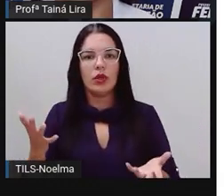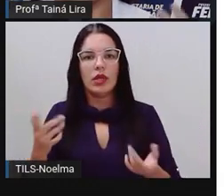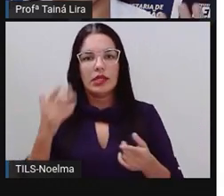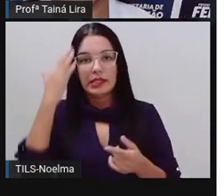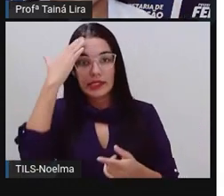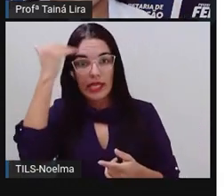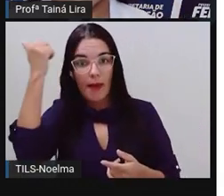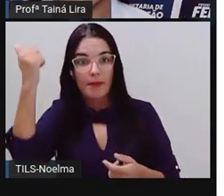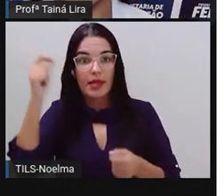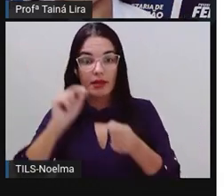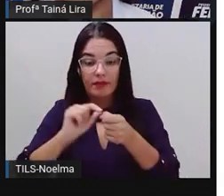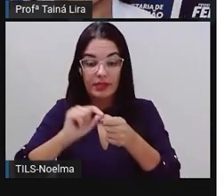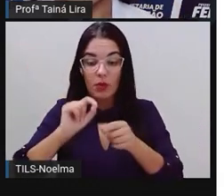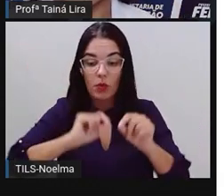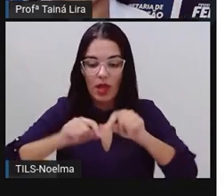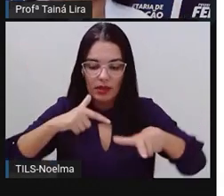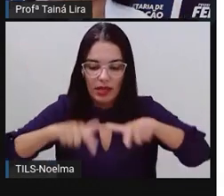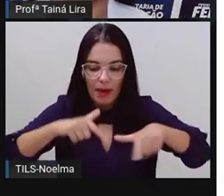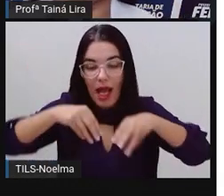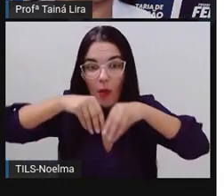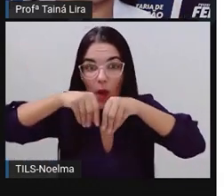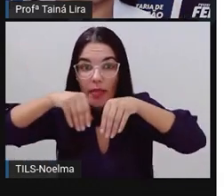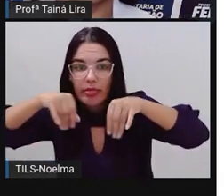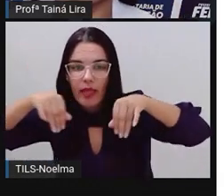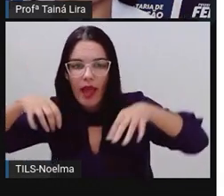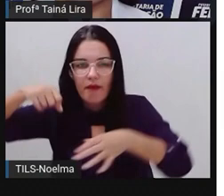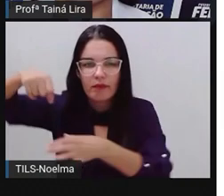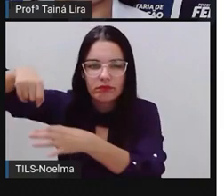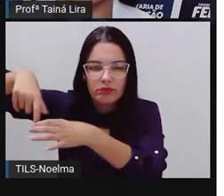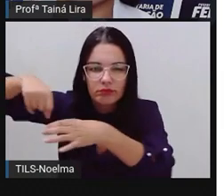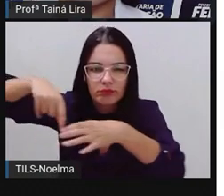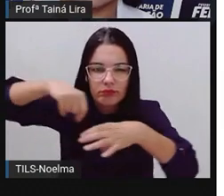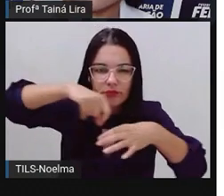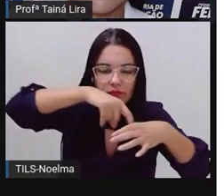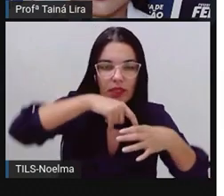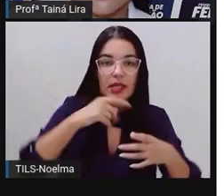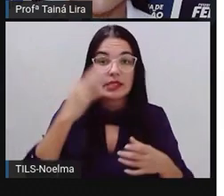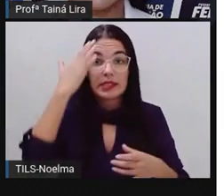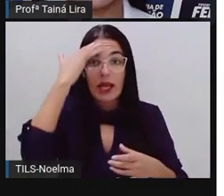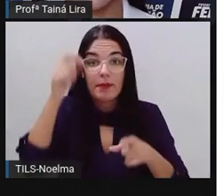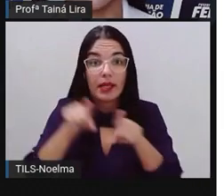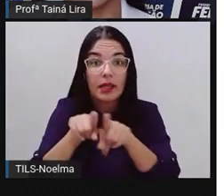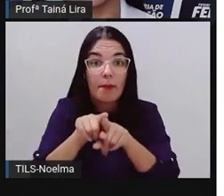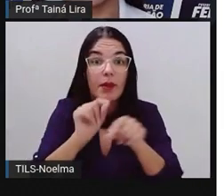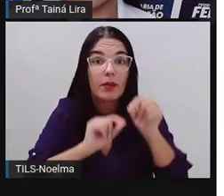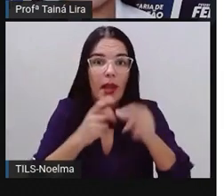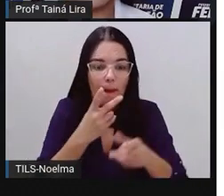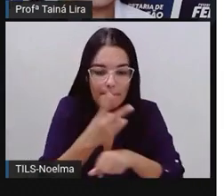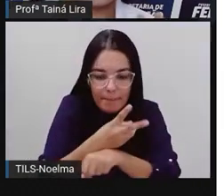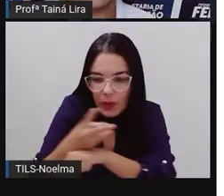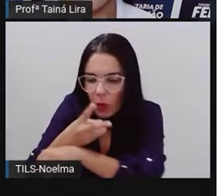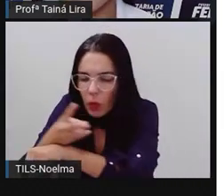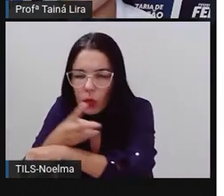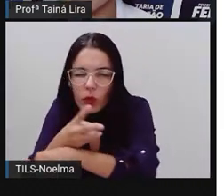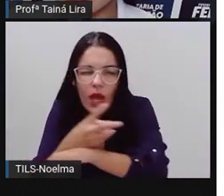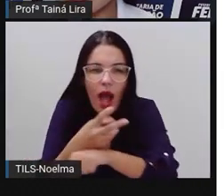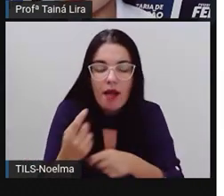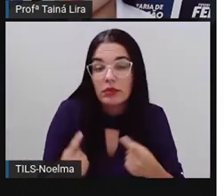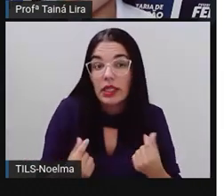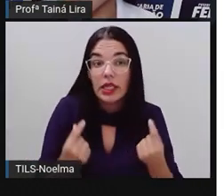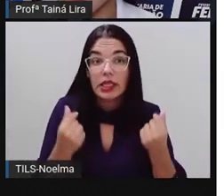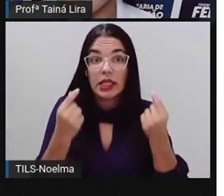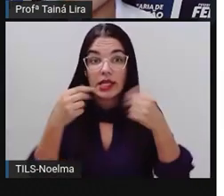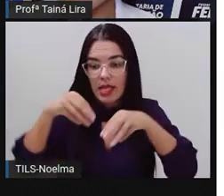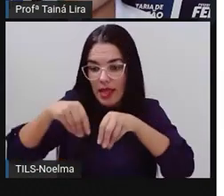lidar muito bem com a terra né eles sabiam e a riquezas ali no sol ele sabia transformar